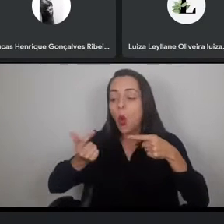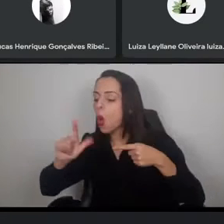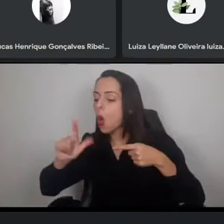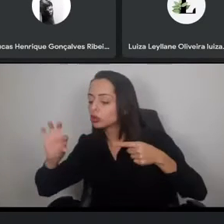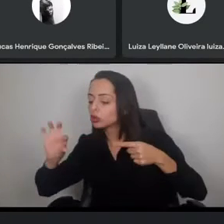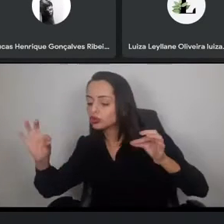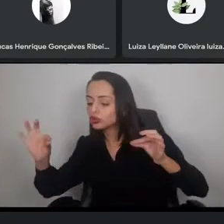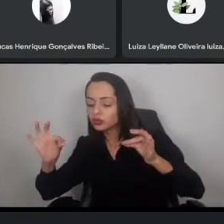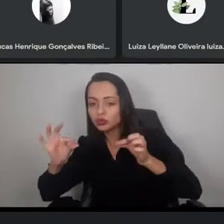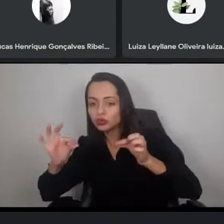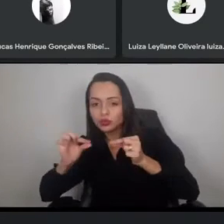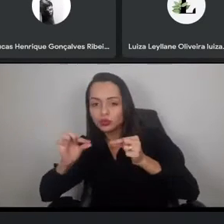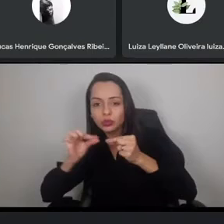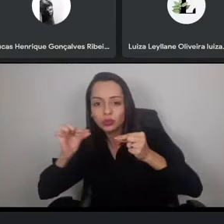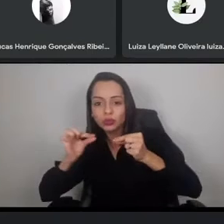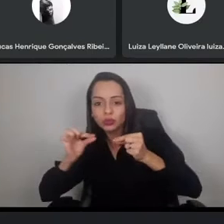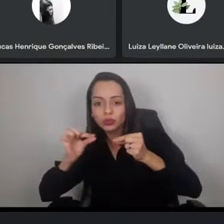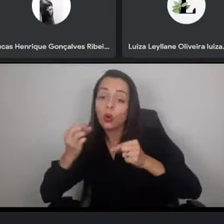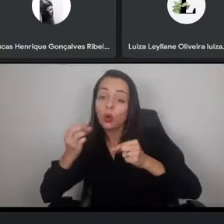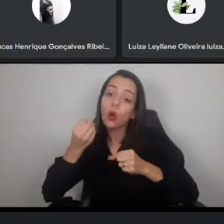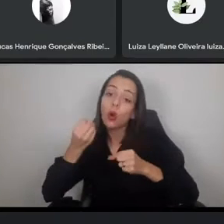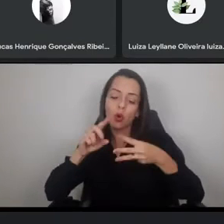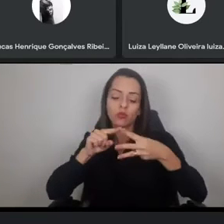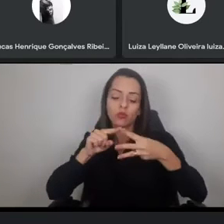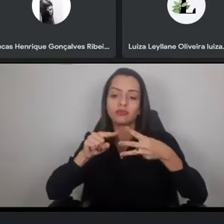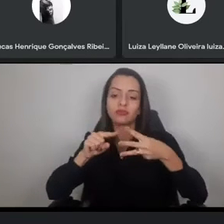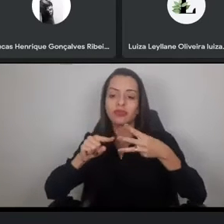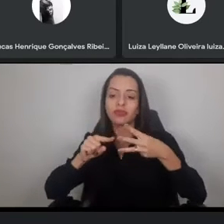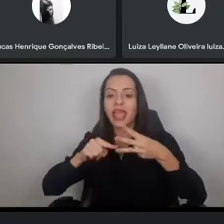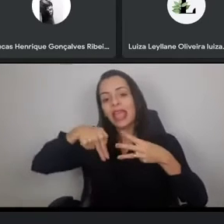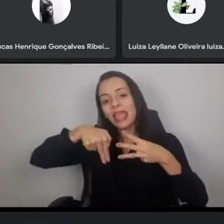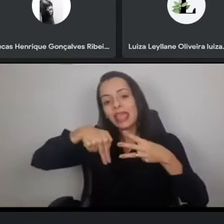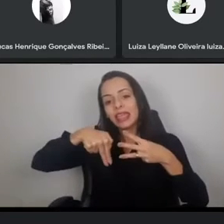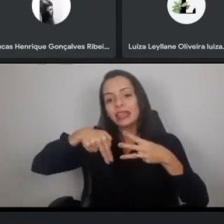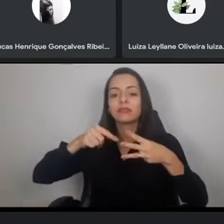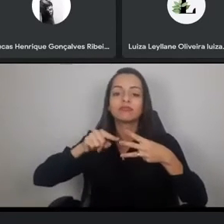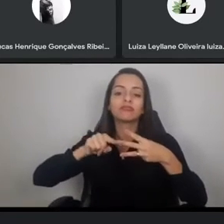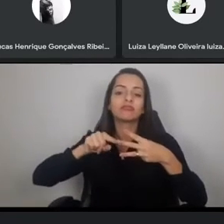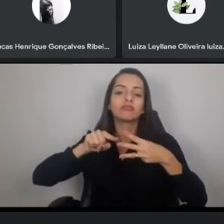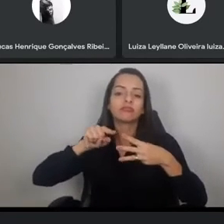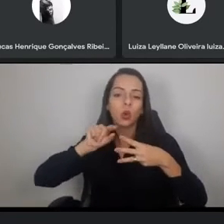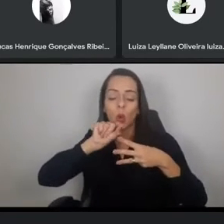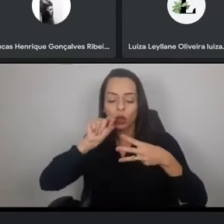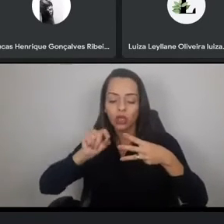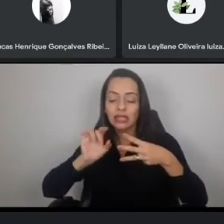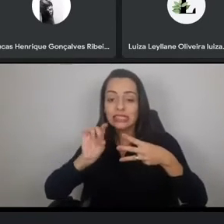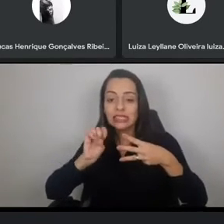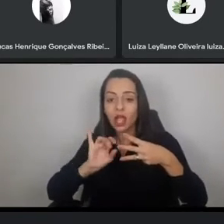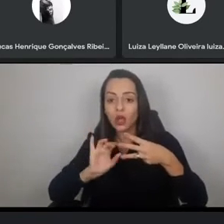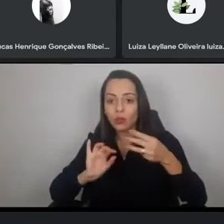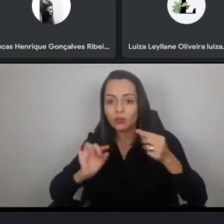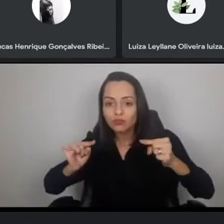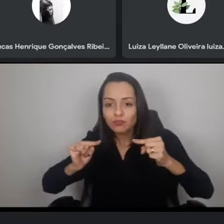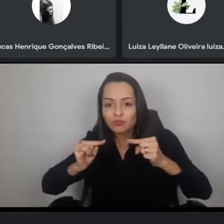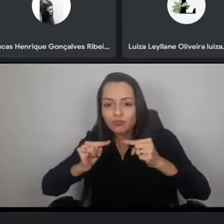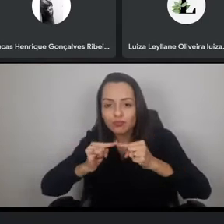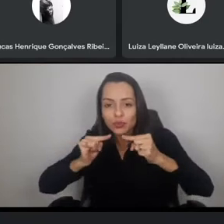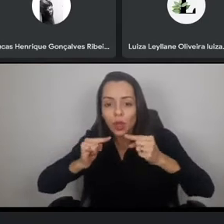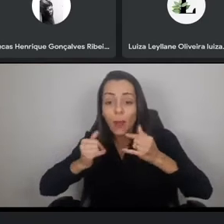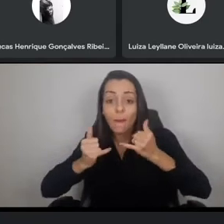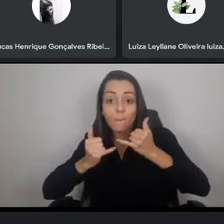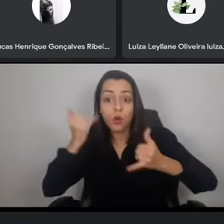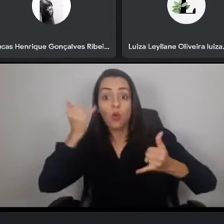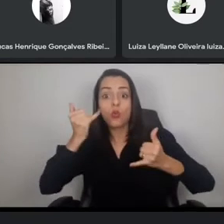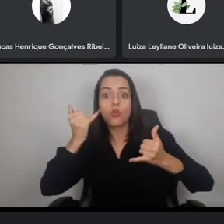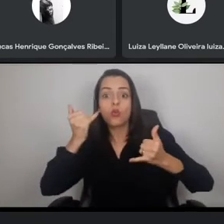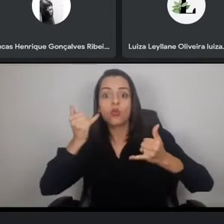no condutor de neutro e fechar um curto-circuito. Fechando um curto-circuito, pode gerar um